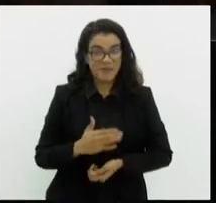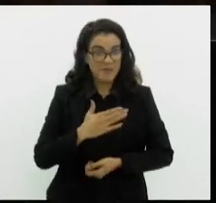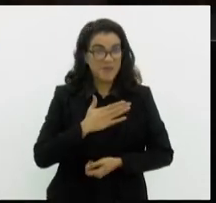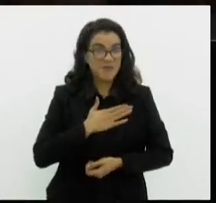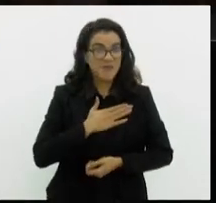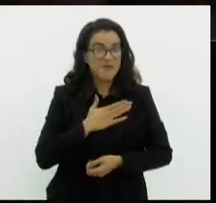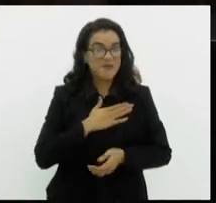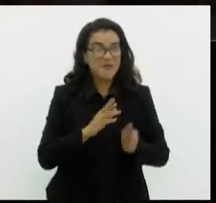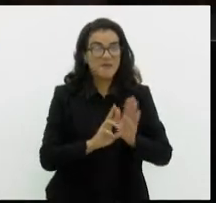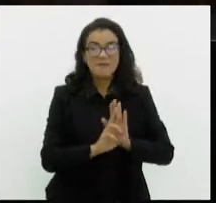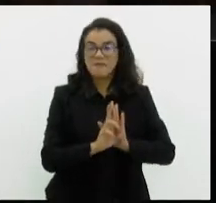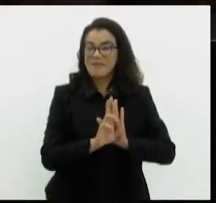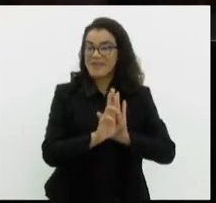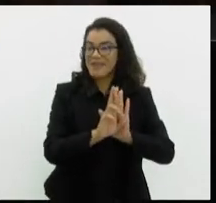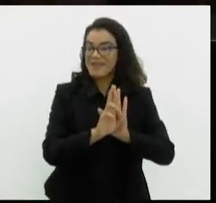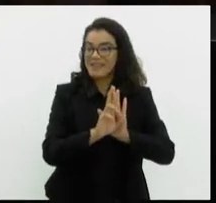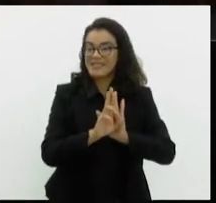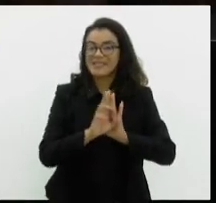na peça